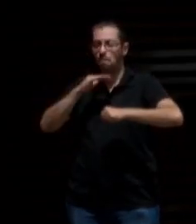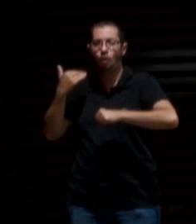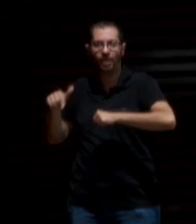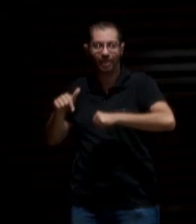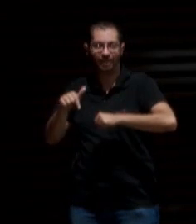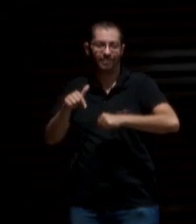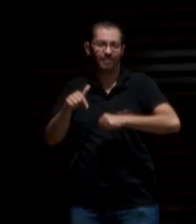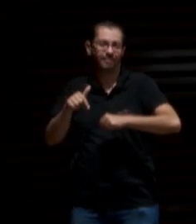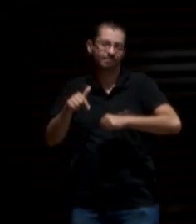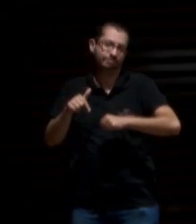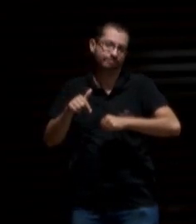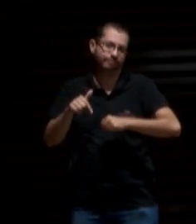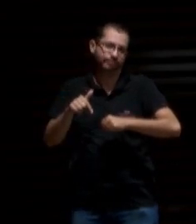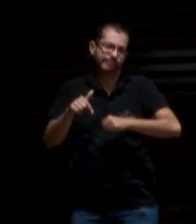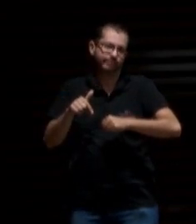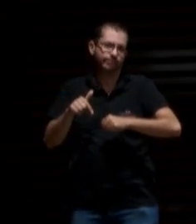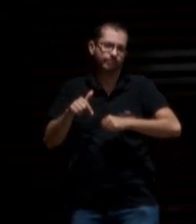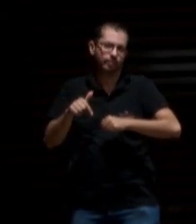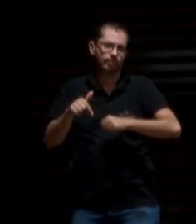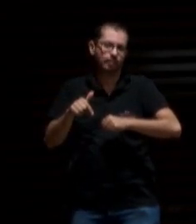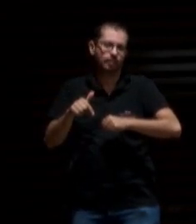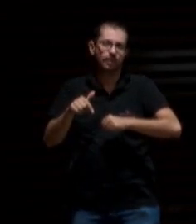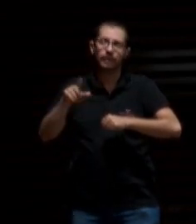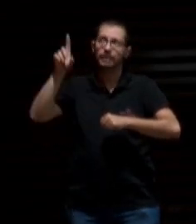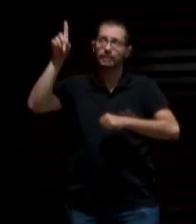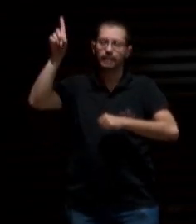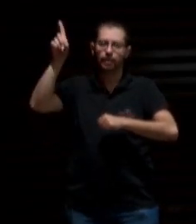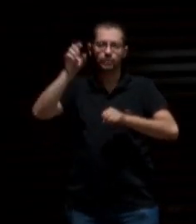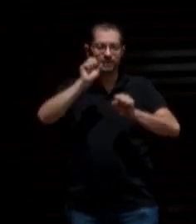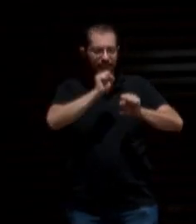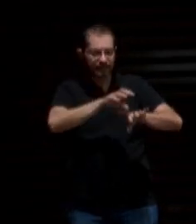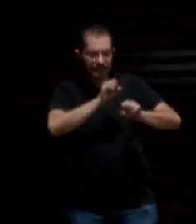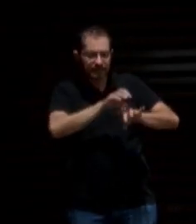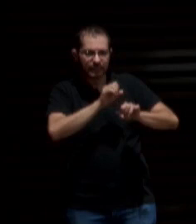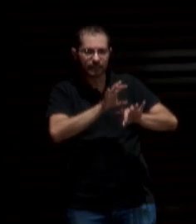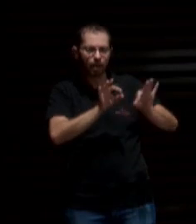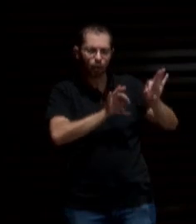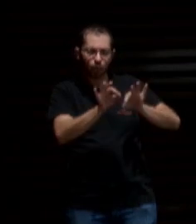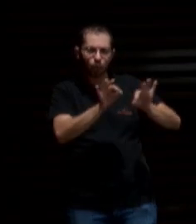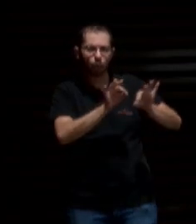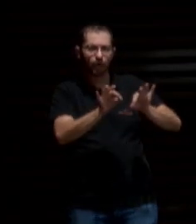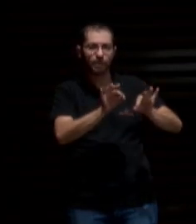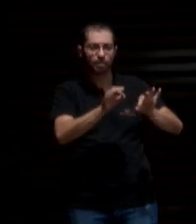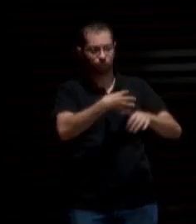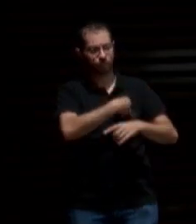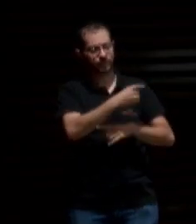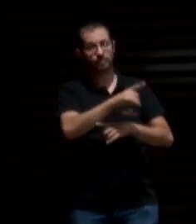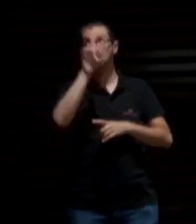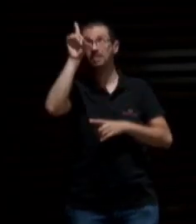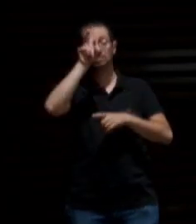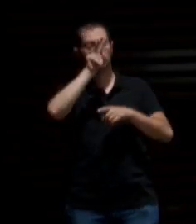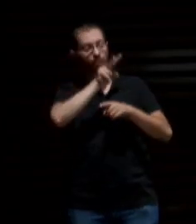ínterim, ele restaura, por meio de correções, os seus próprios filhos, de quem ele tem cuidado.